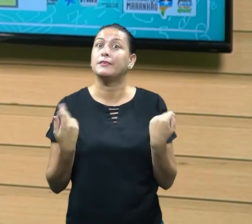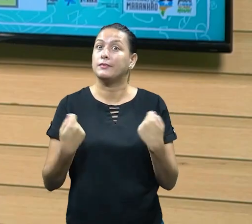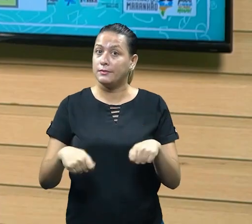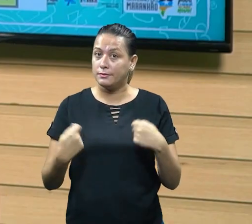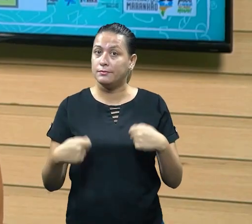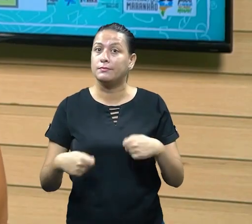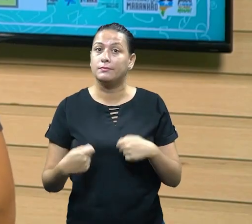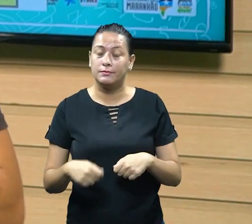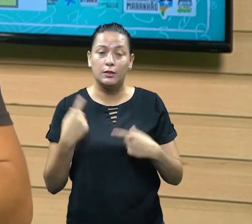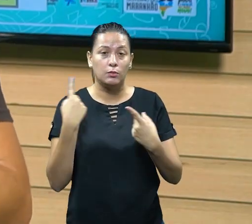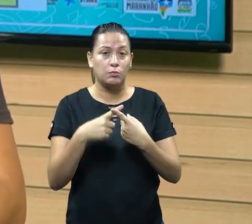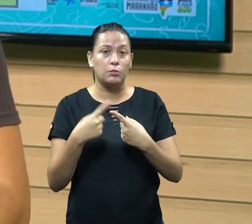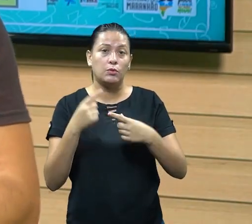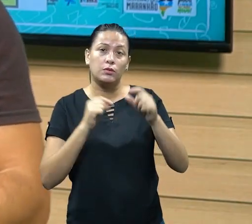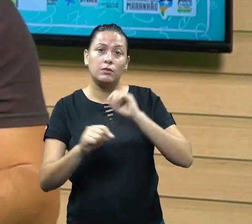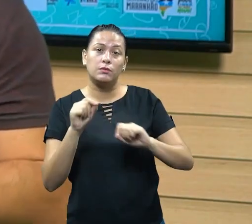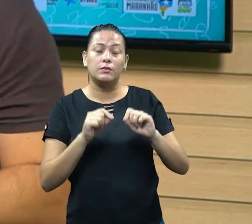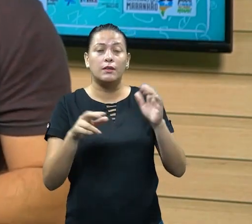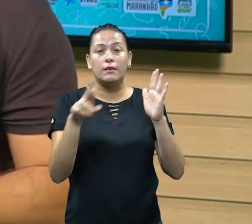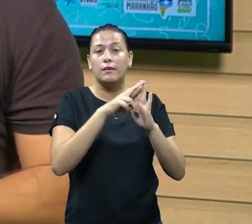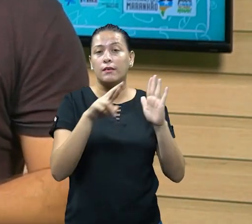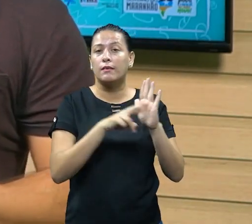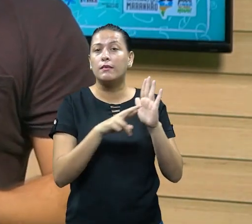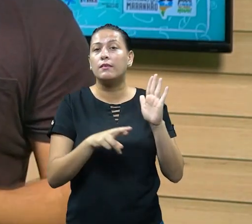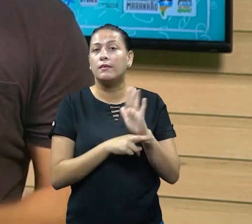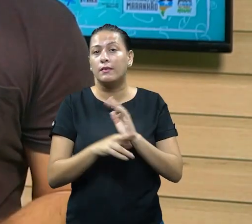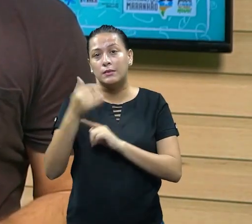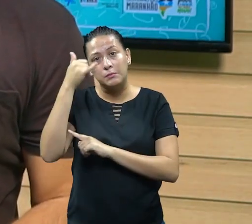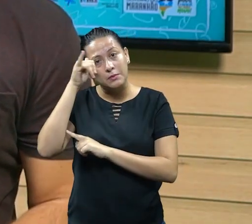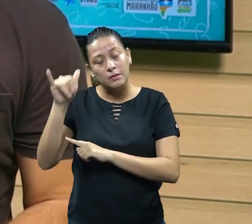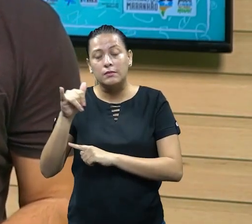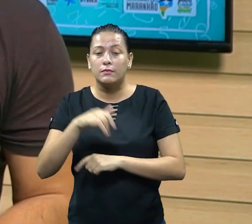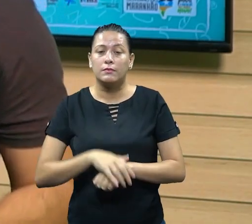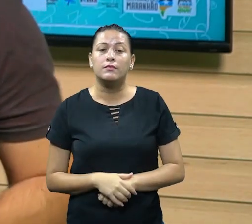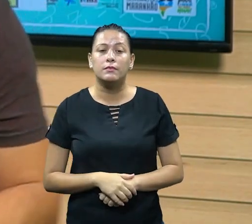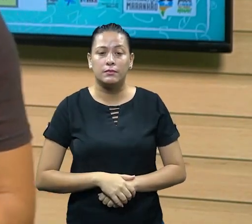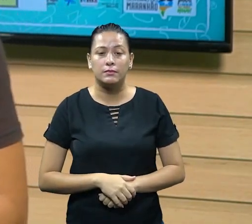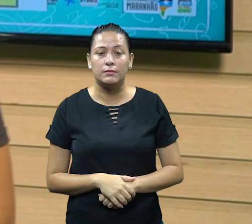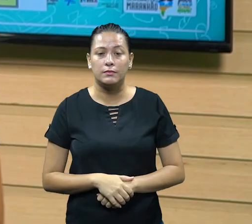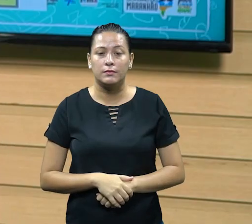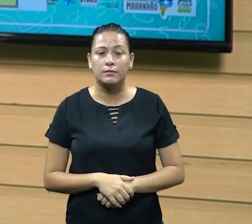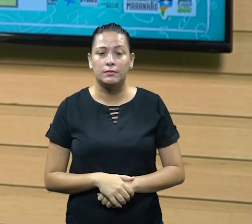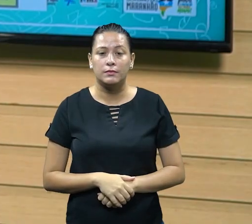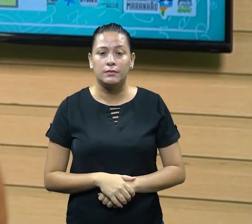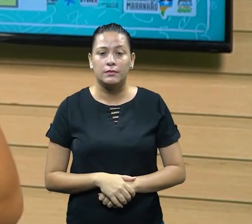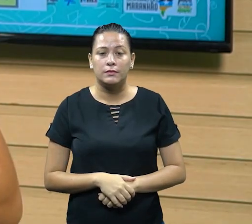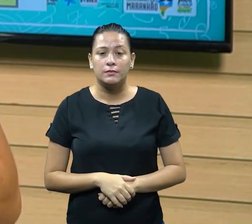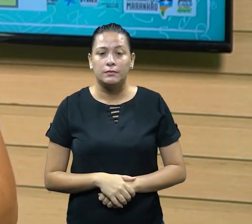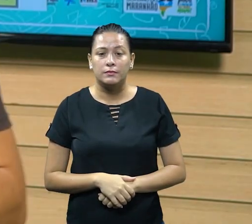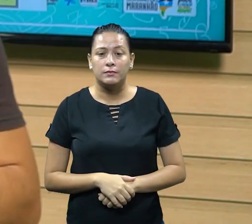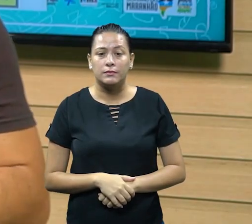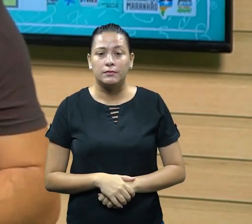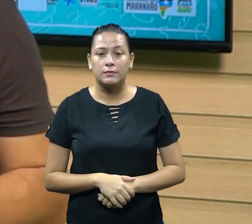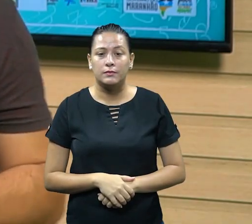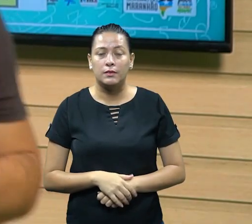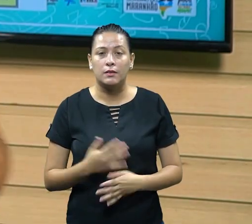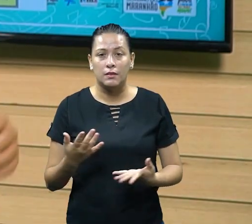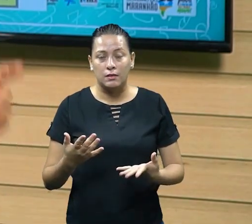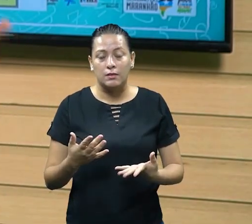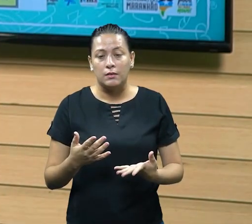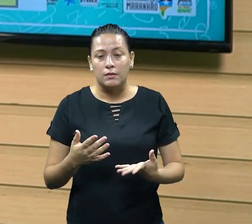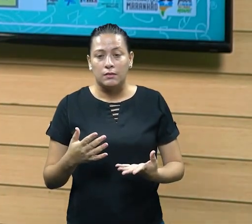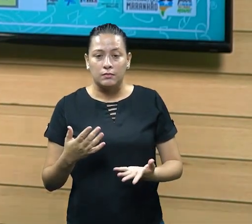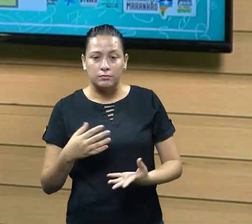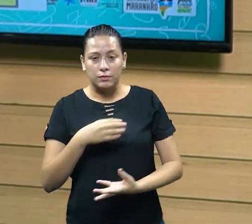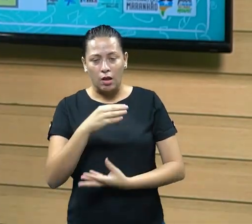ela é necessária, porque elas são regras para não virar bagunça, mas o excesso dela também pode atrapalhar o processo, é tudo uma questão de meio termo.